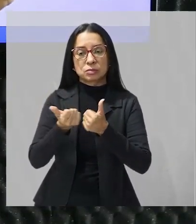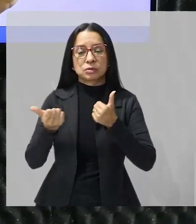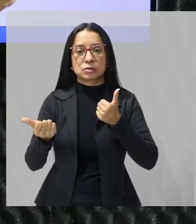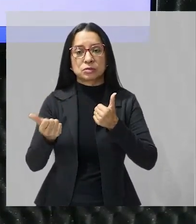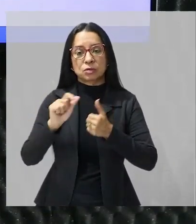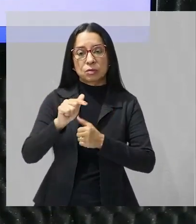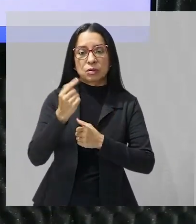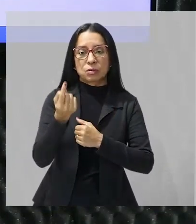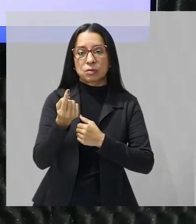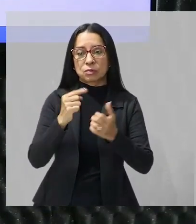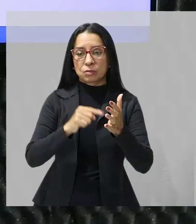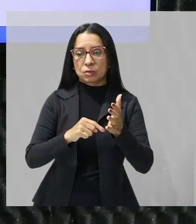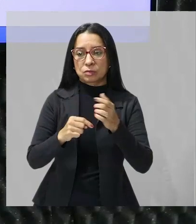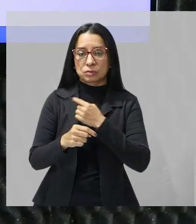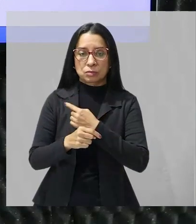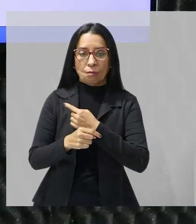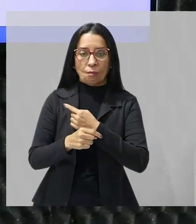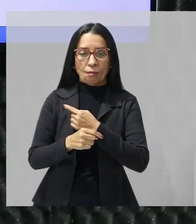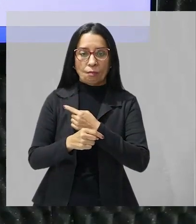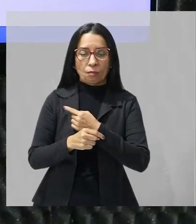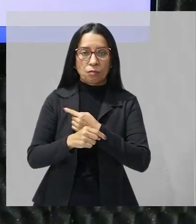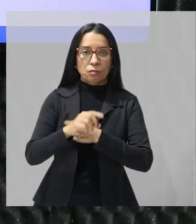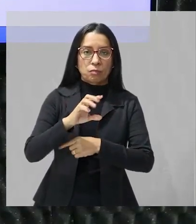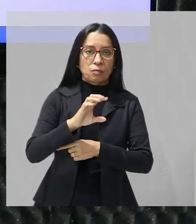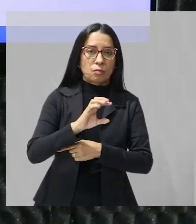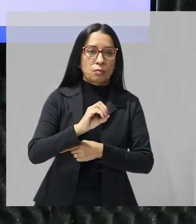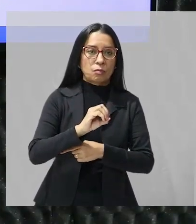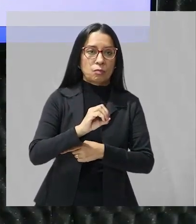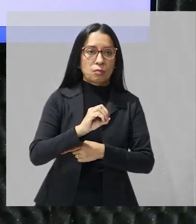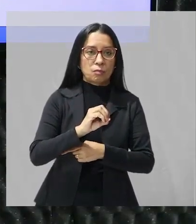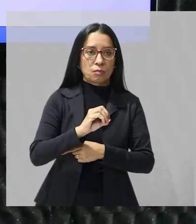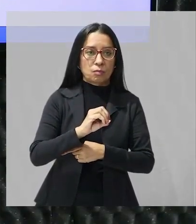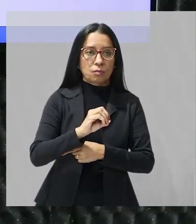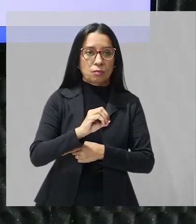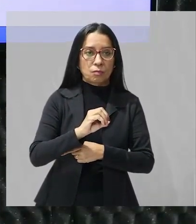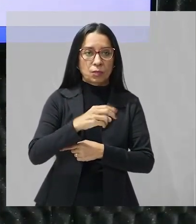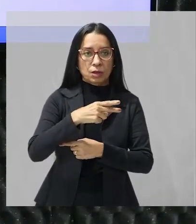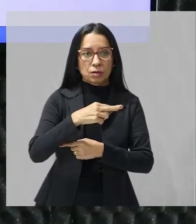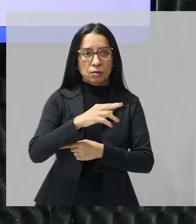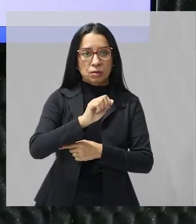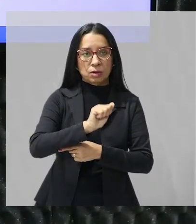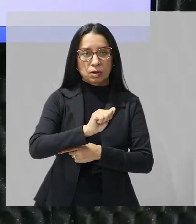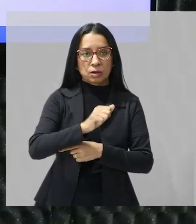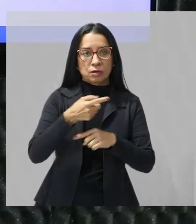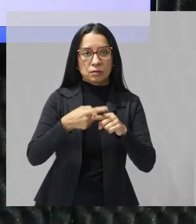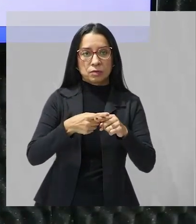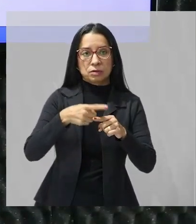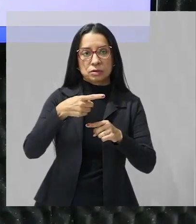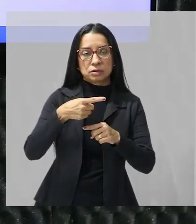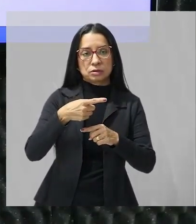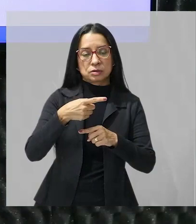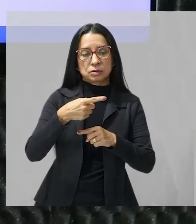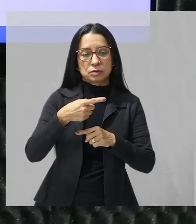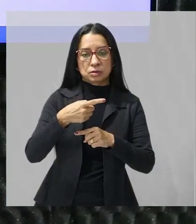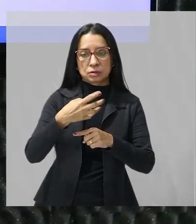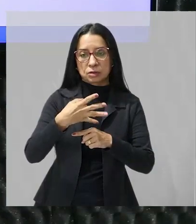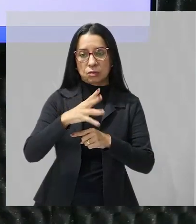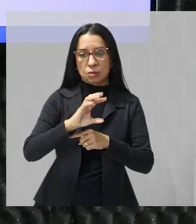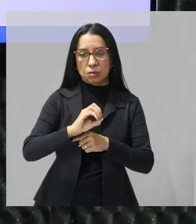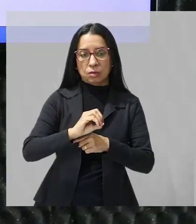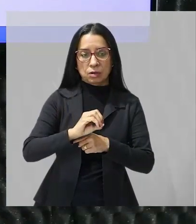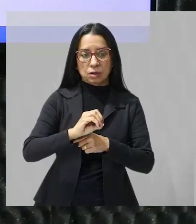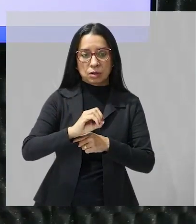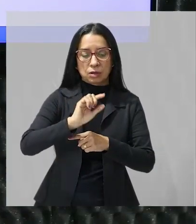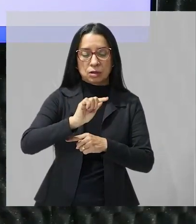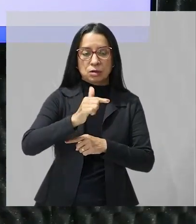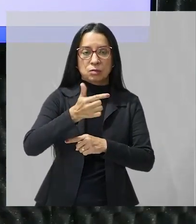outro ponto, tá? Então, ó, 0 igual a vezes 40